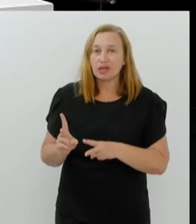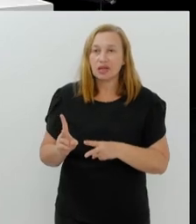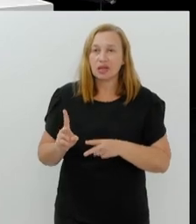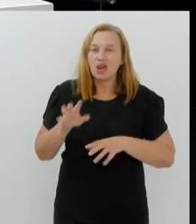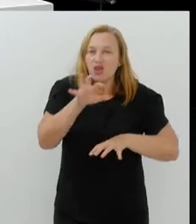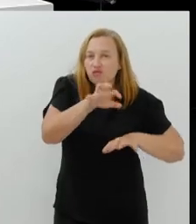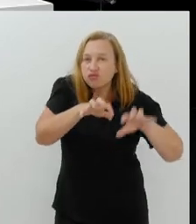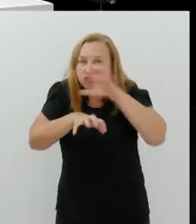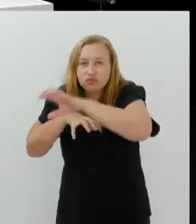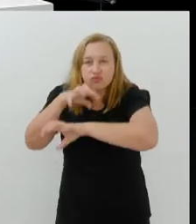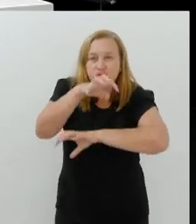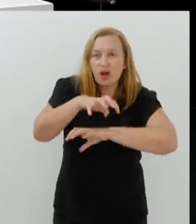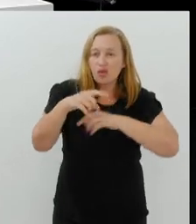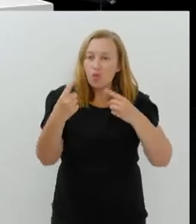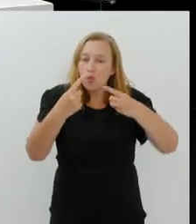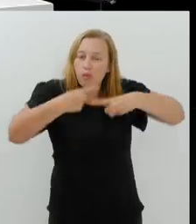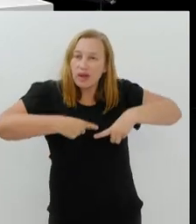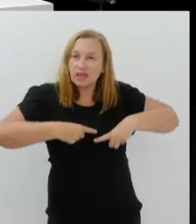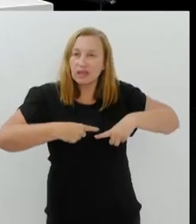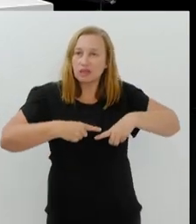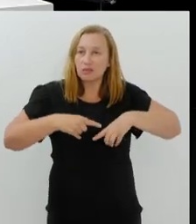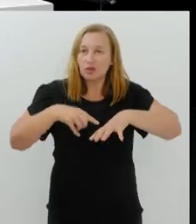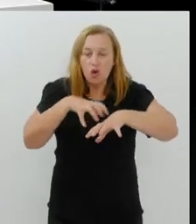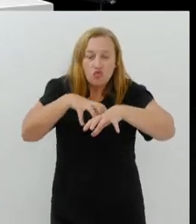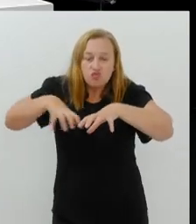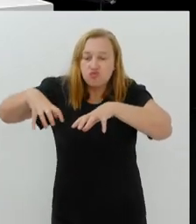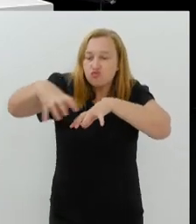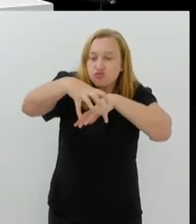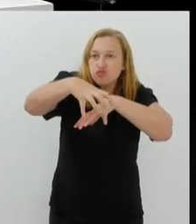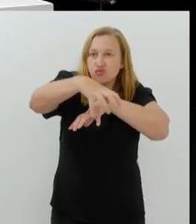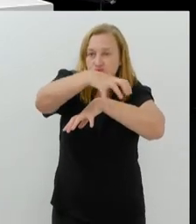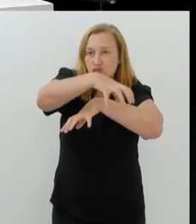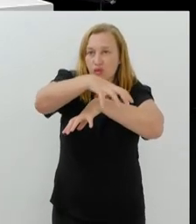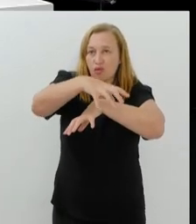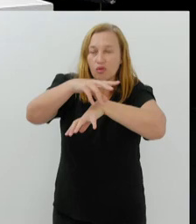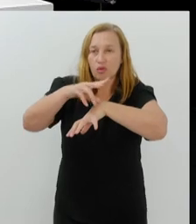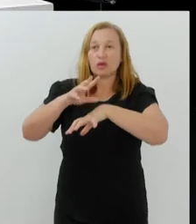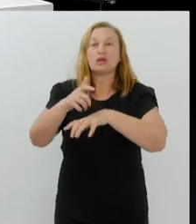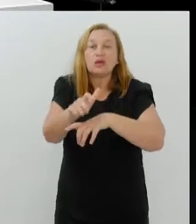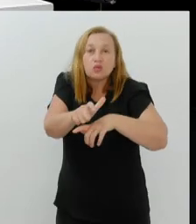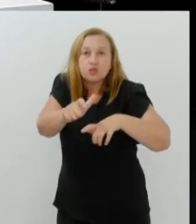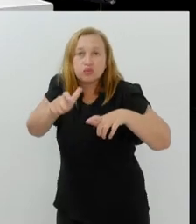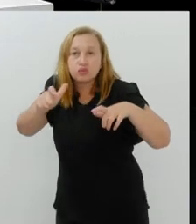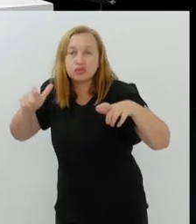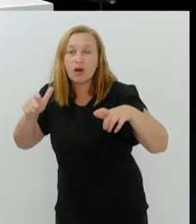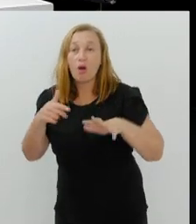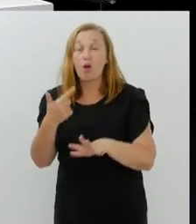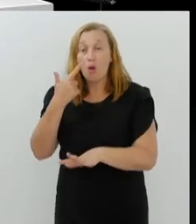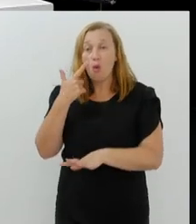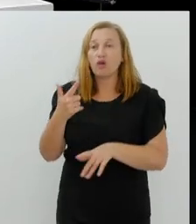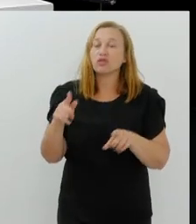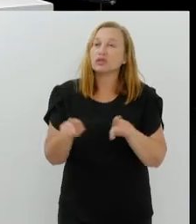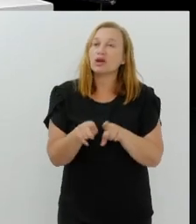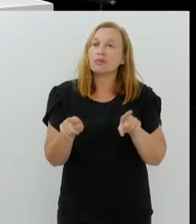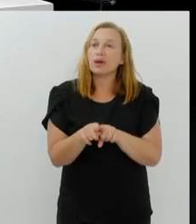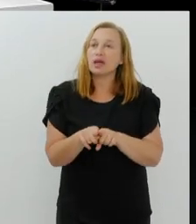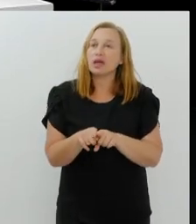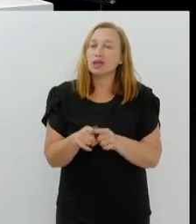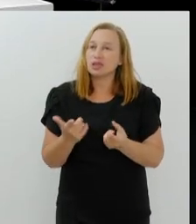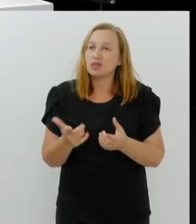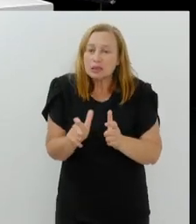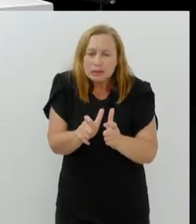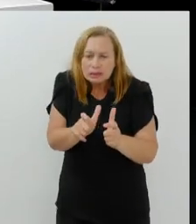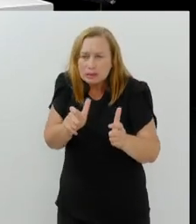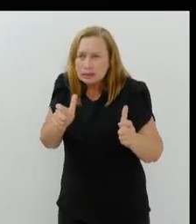Império sempre vem brigando. Eles fazem carnaval assim, muito lindo, carros muito grandes. É uma grande escola, né? É, e tem essa... Eu vejo até em